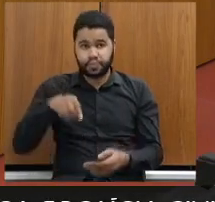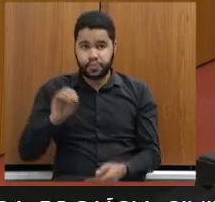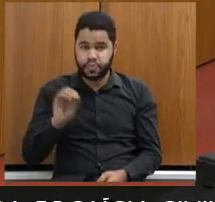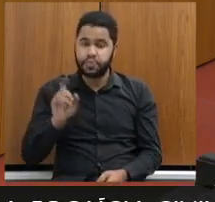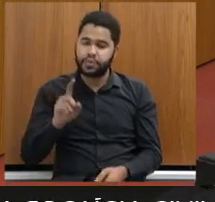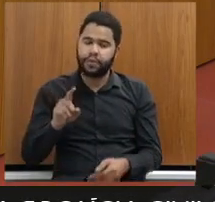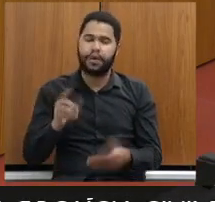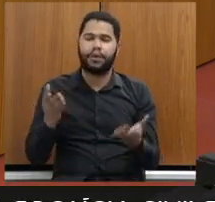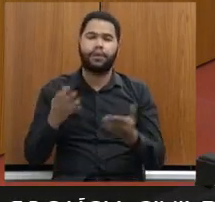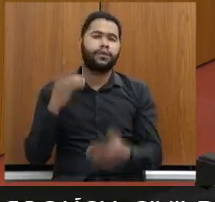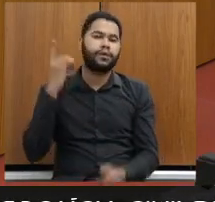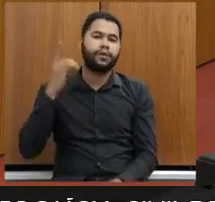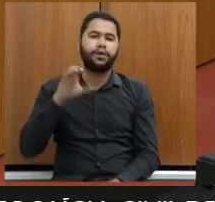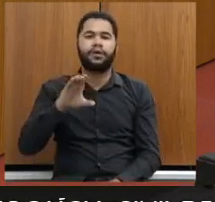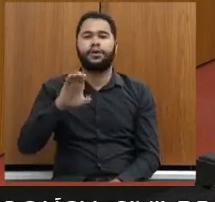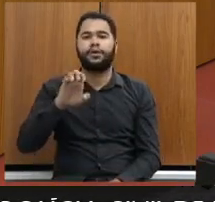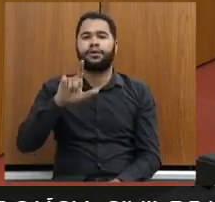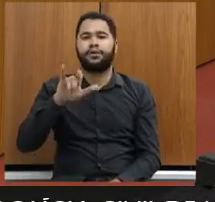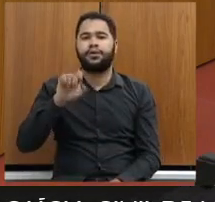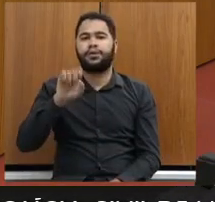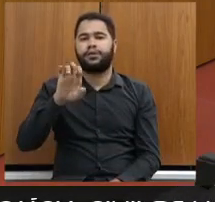seria sabe onde é